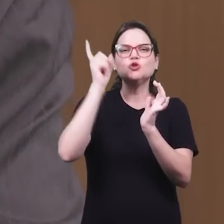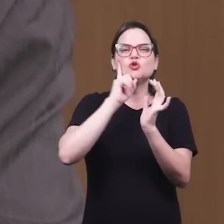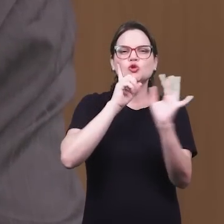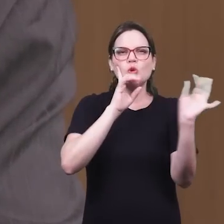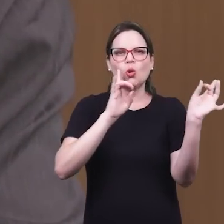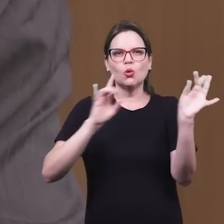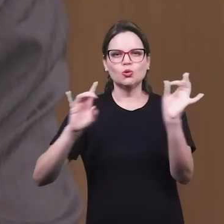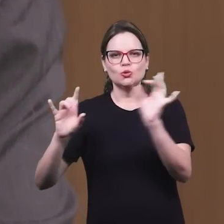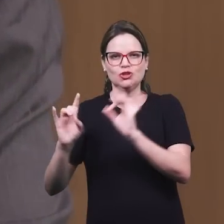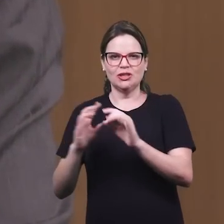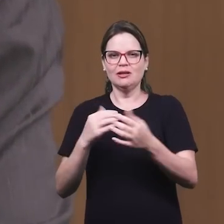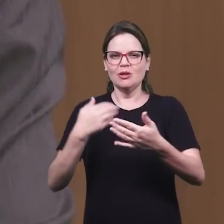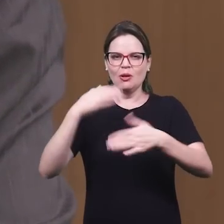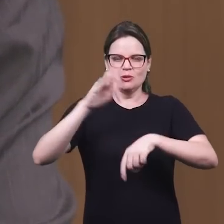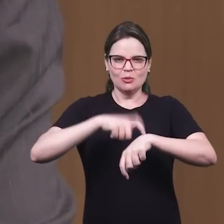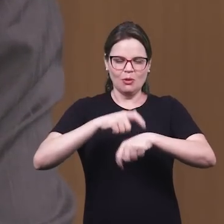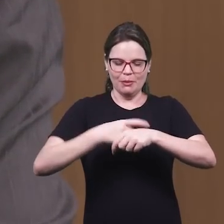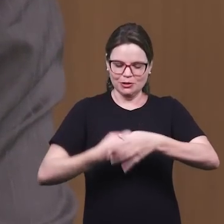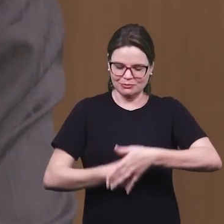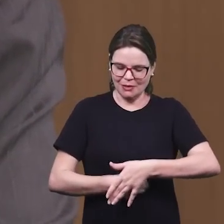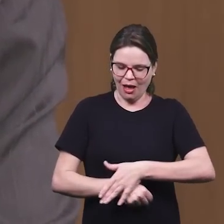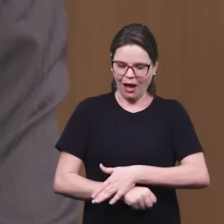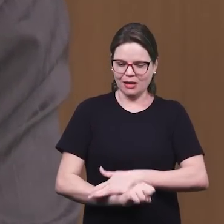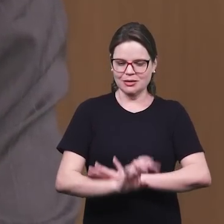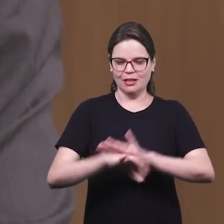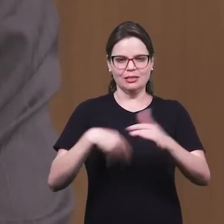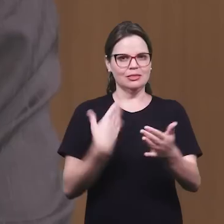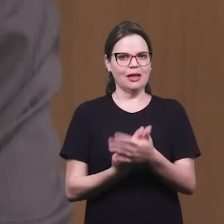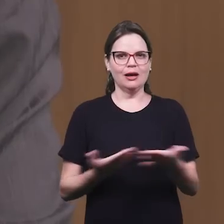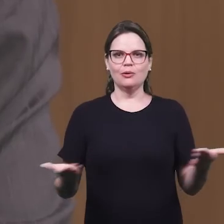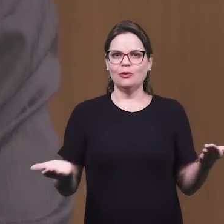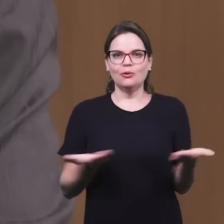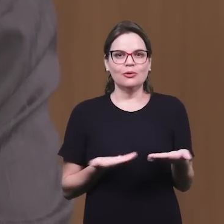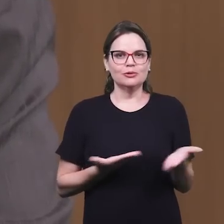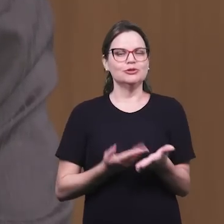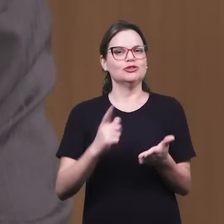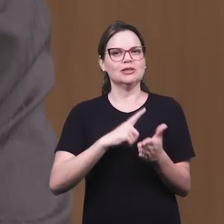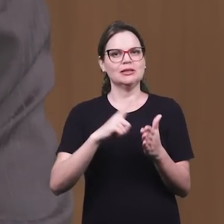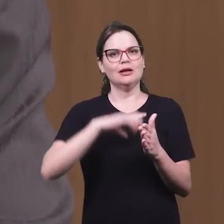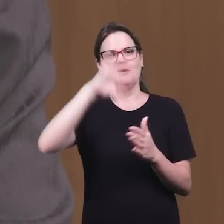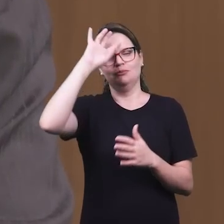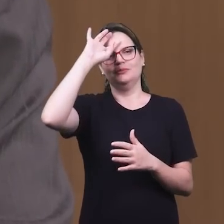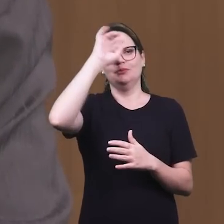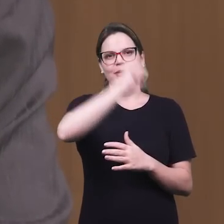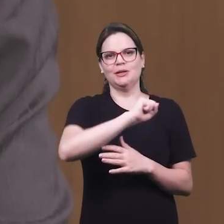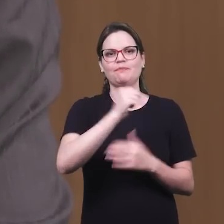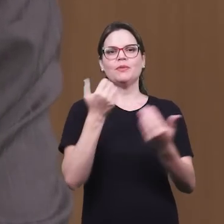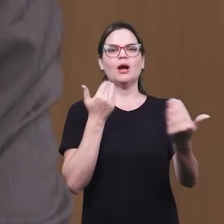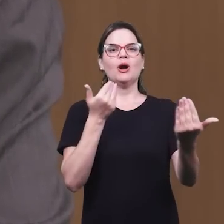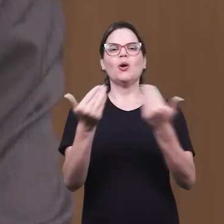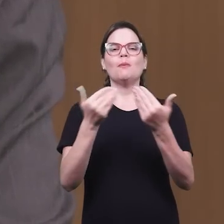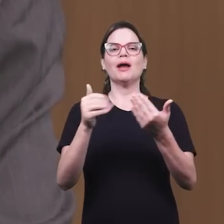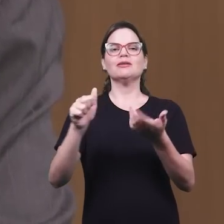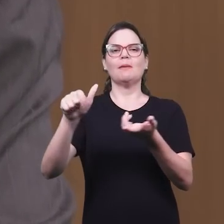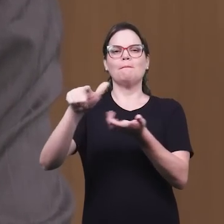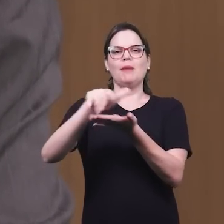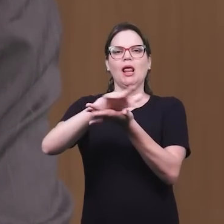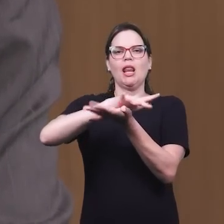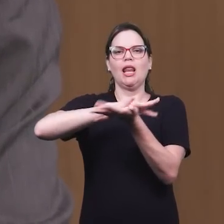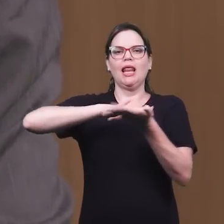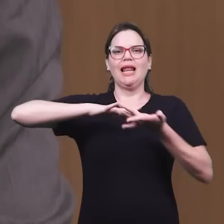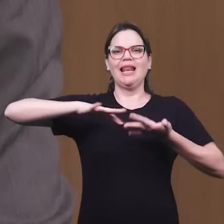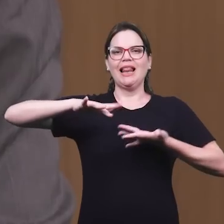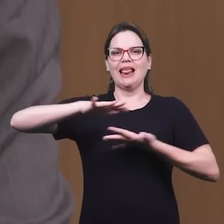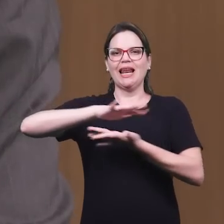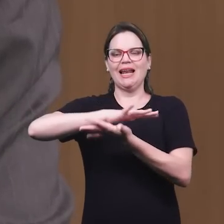contínuo desde que nascemos até hoje, comparando com as galáxias do universo. Então